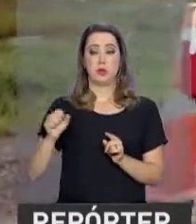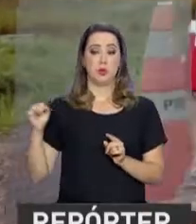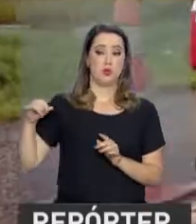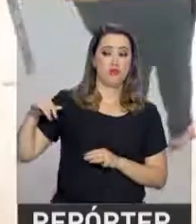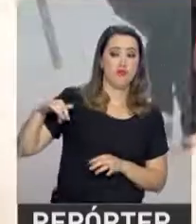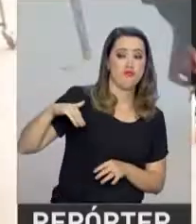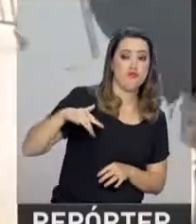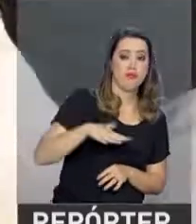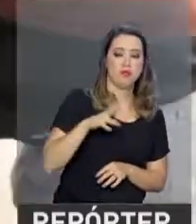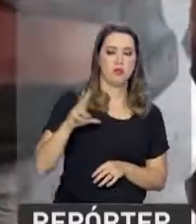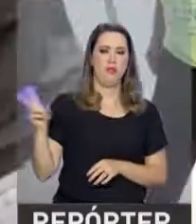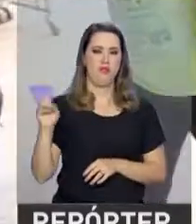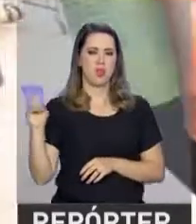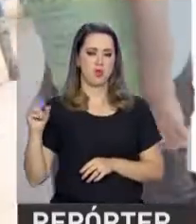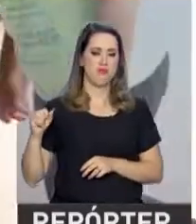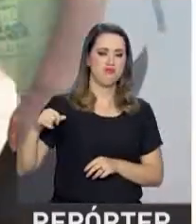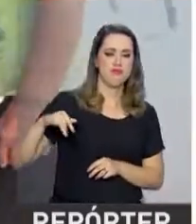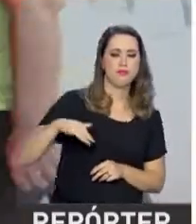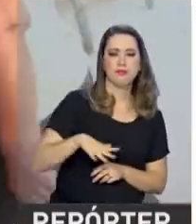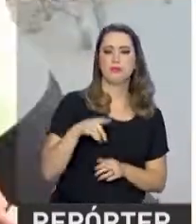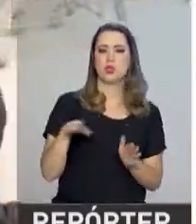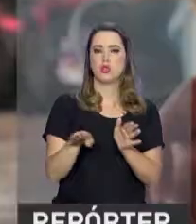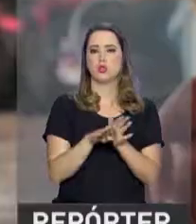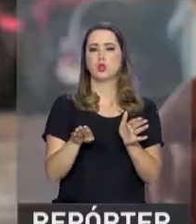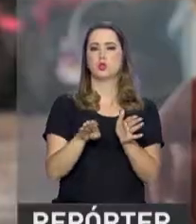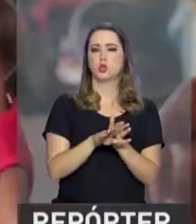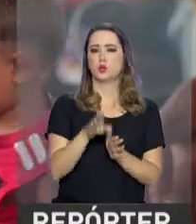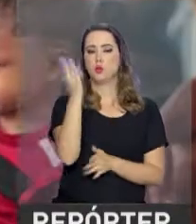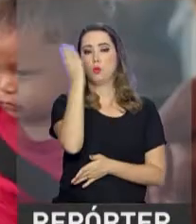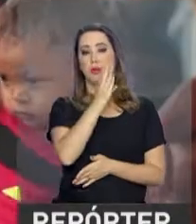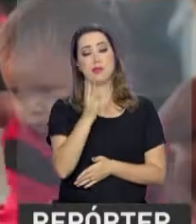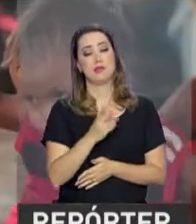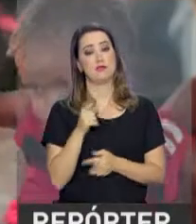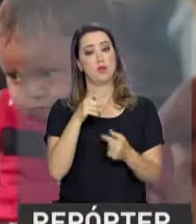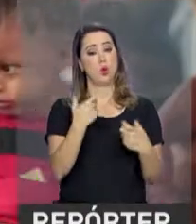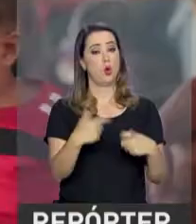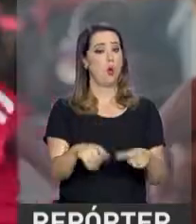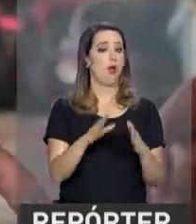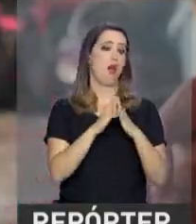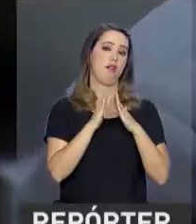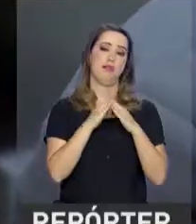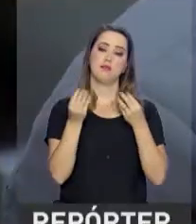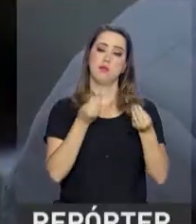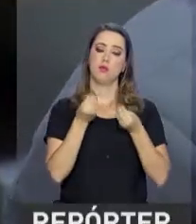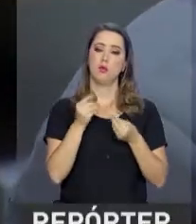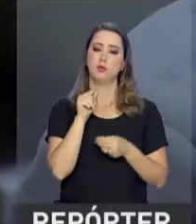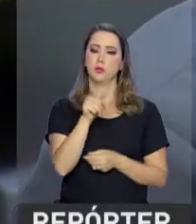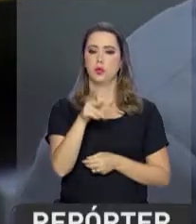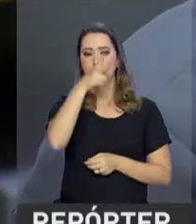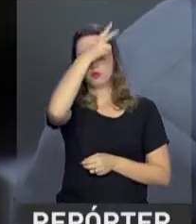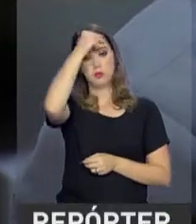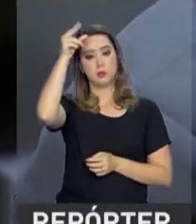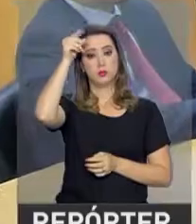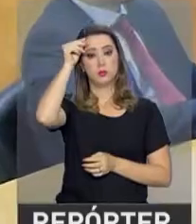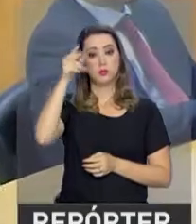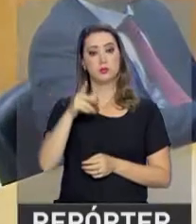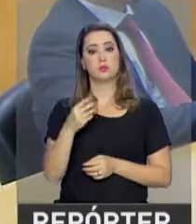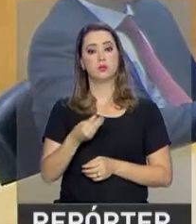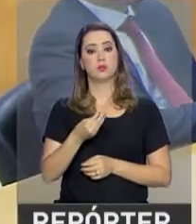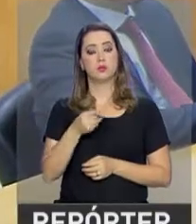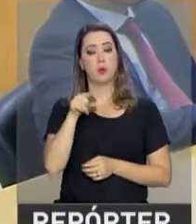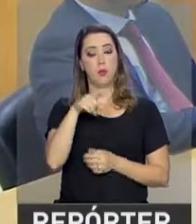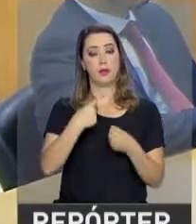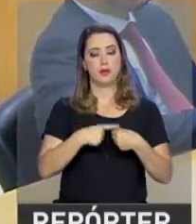venezuelanos todos os dias a pacaraíma em roraima é sobre as habitações na cidade segundo o prefeito do município que se